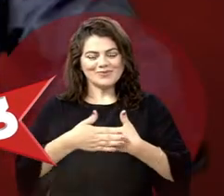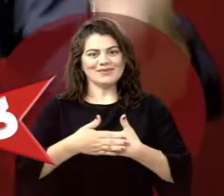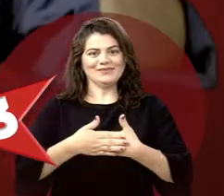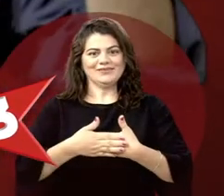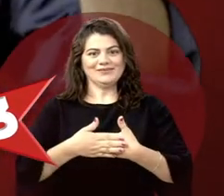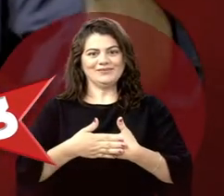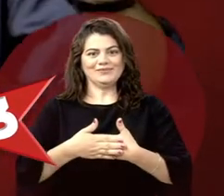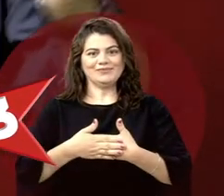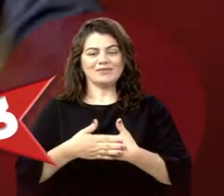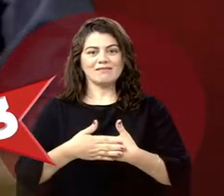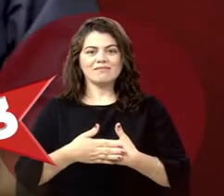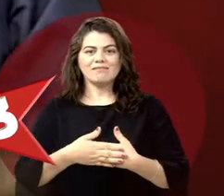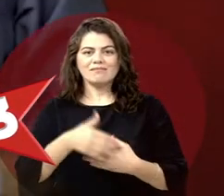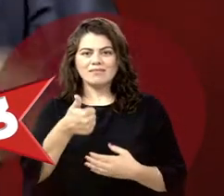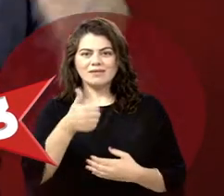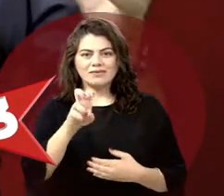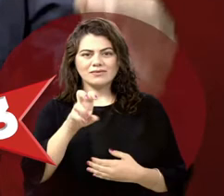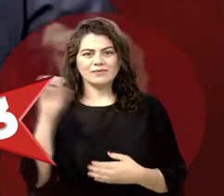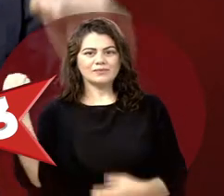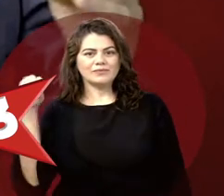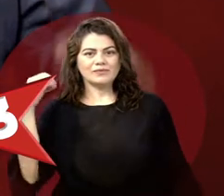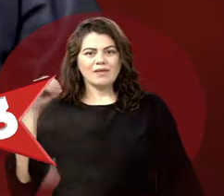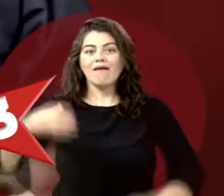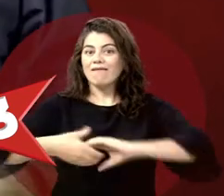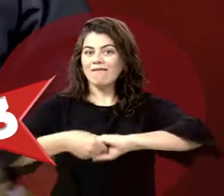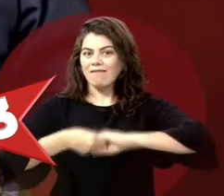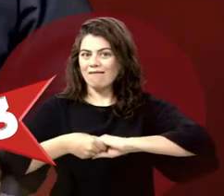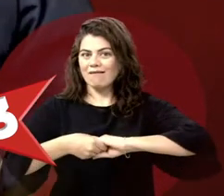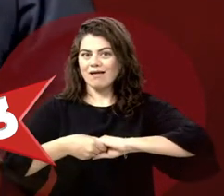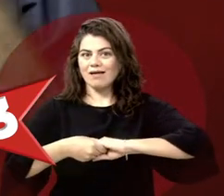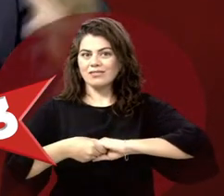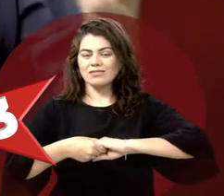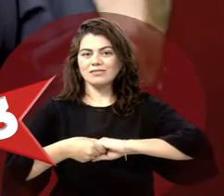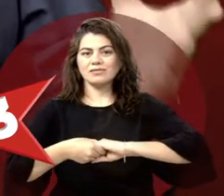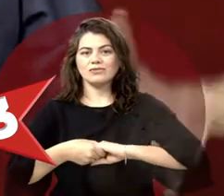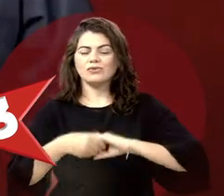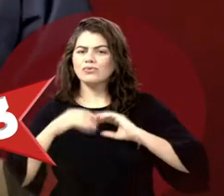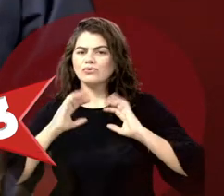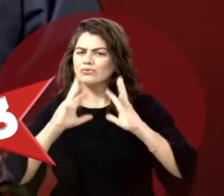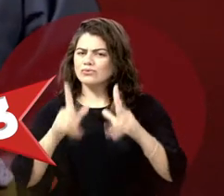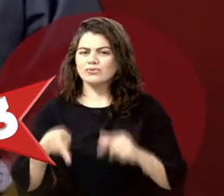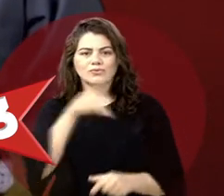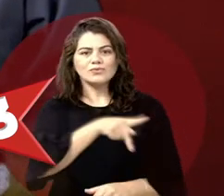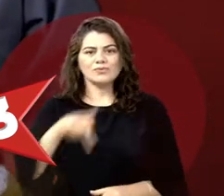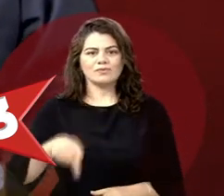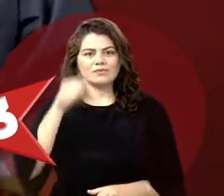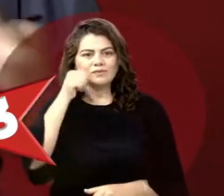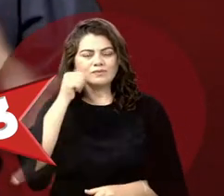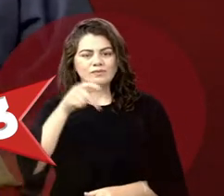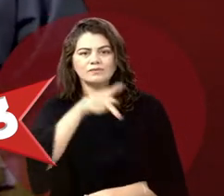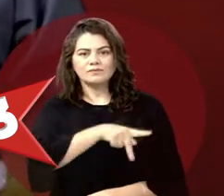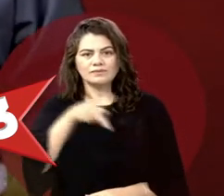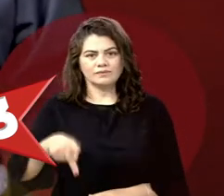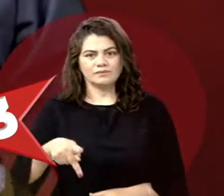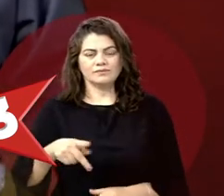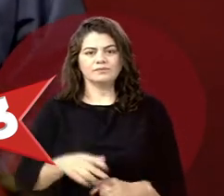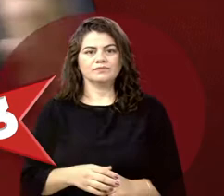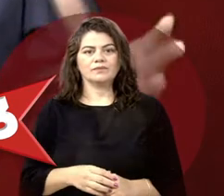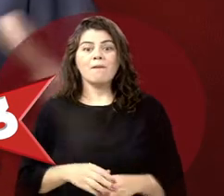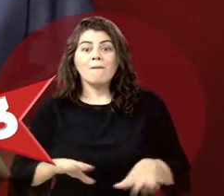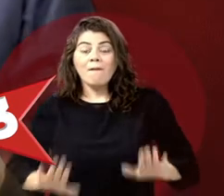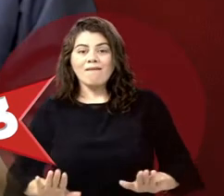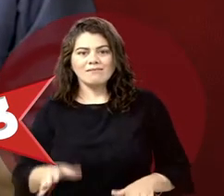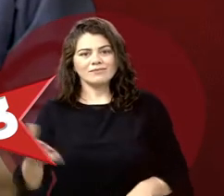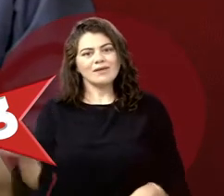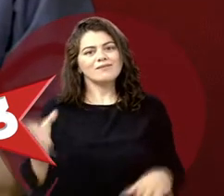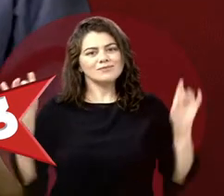Preto. Neste 15 de outubro, quero cumprimentar a todos os professores e professoras,